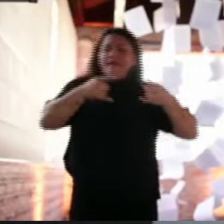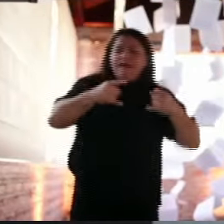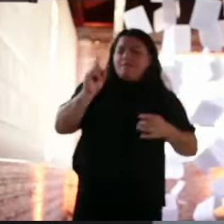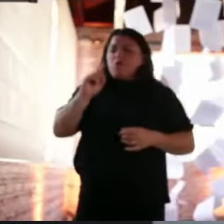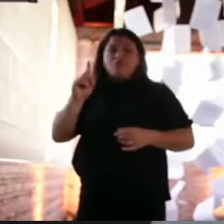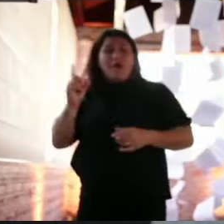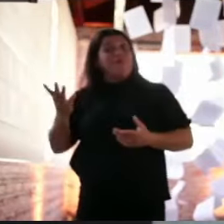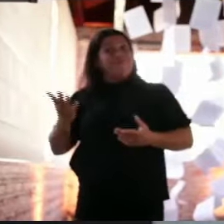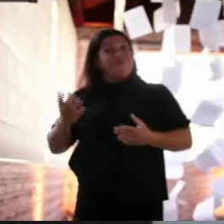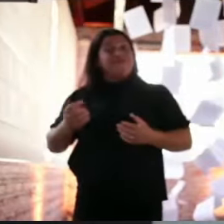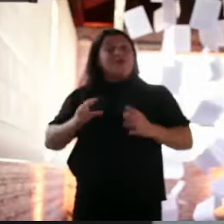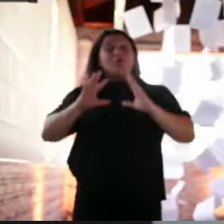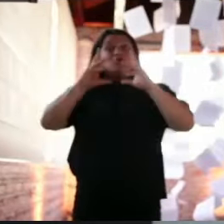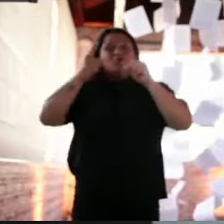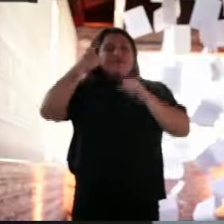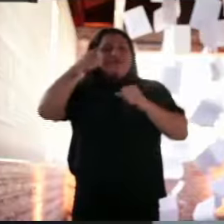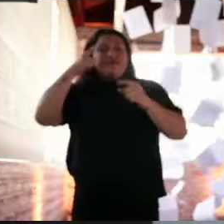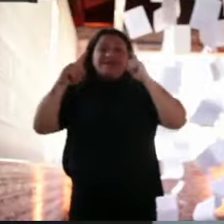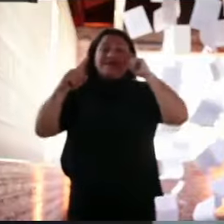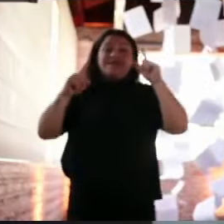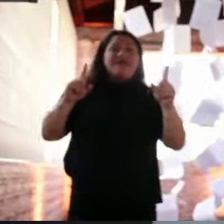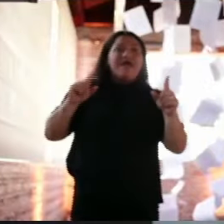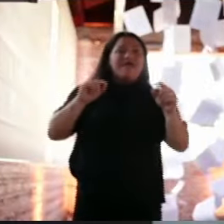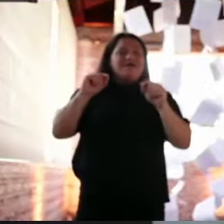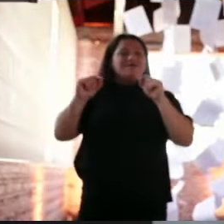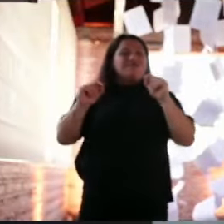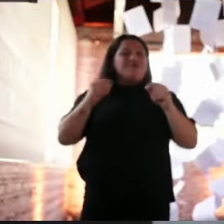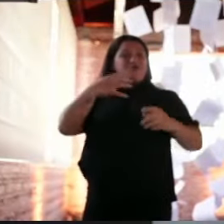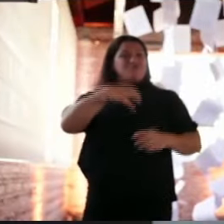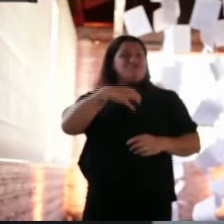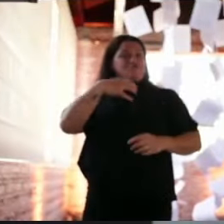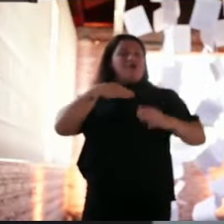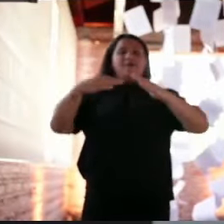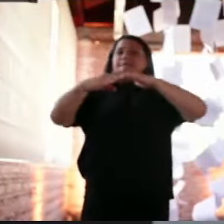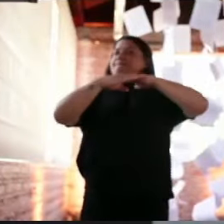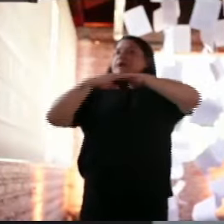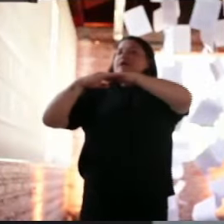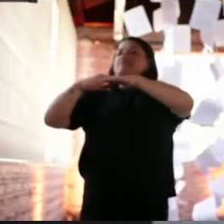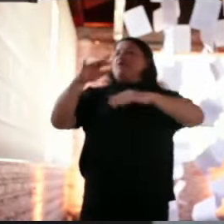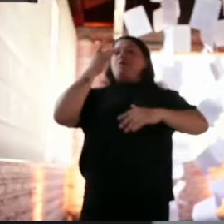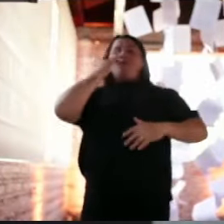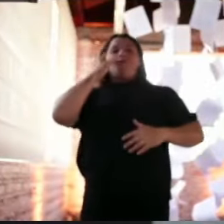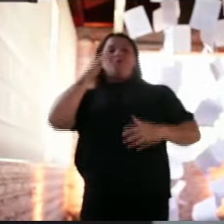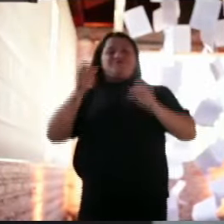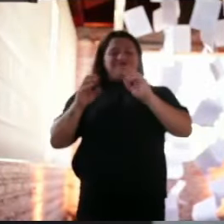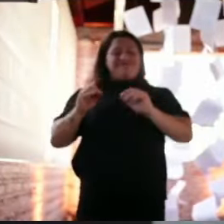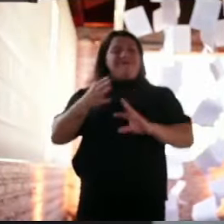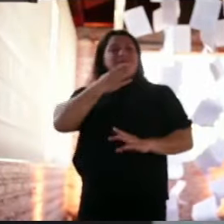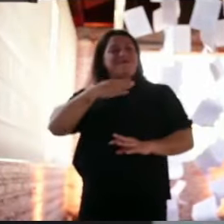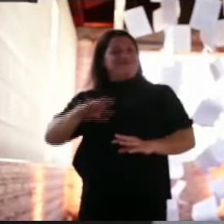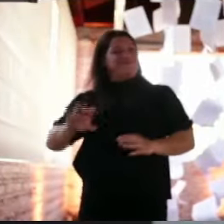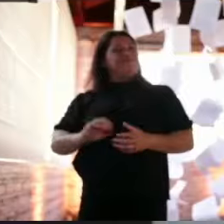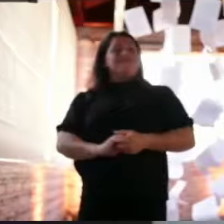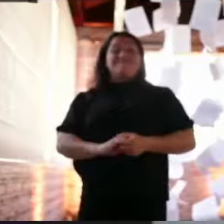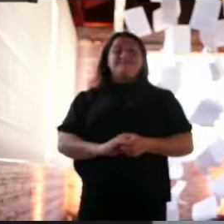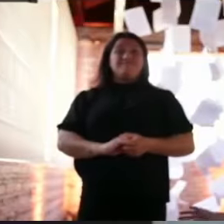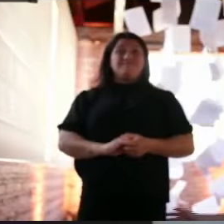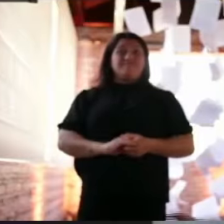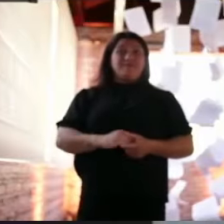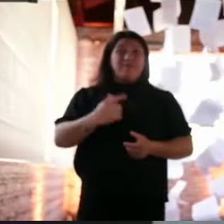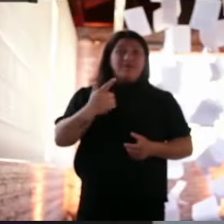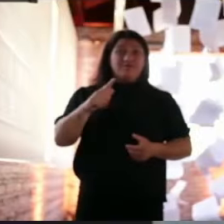toda essa ideia de que existe a forma padrão ouro de criar uma criança e é claro que não existe